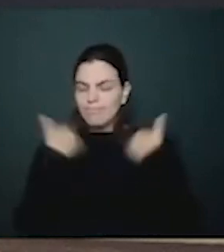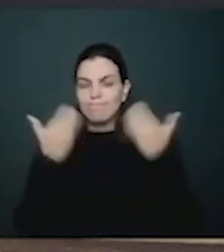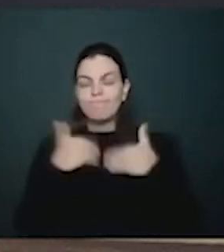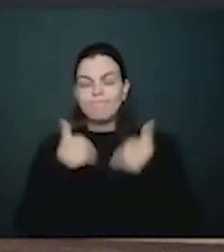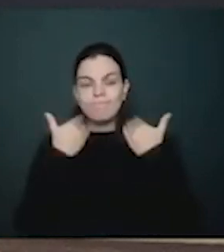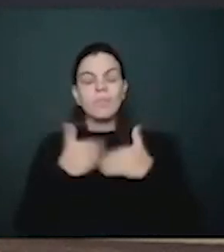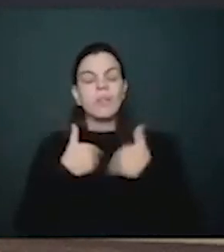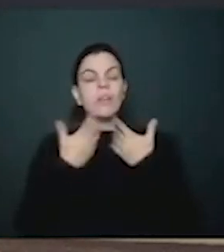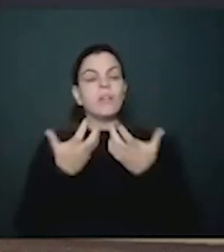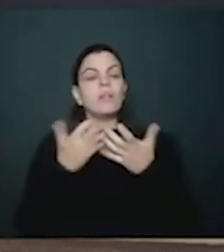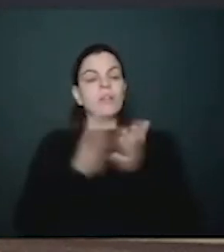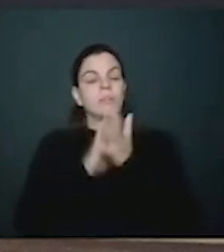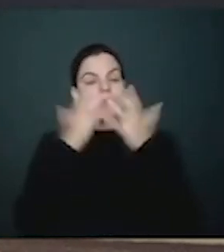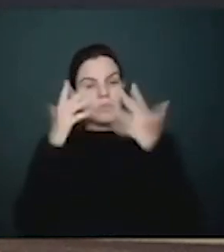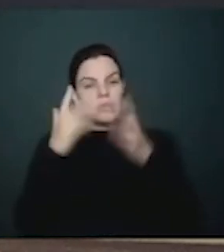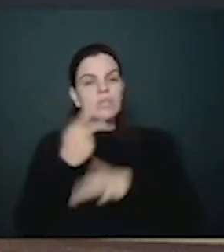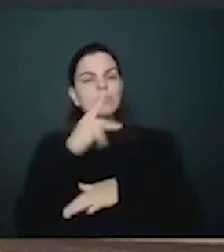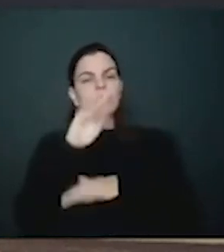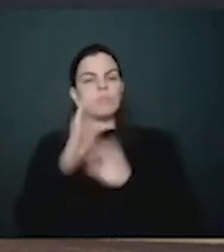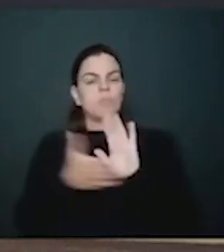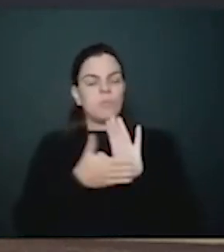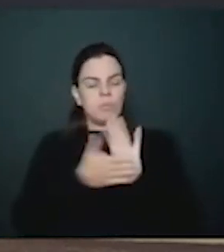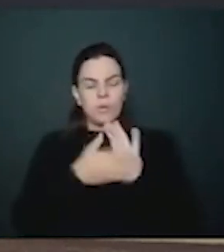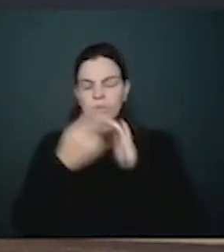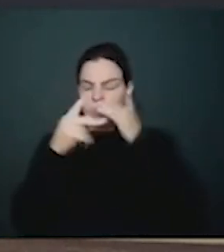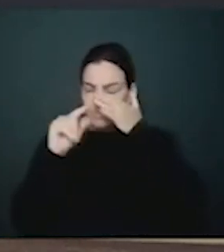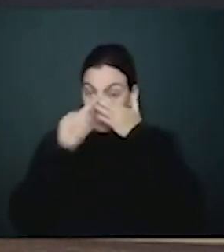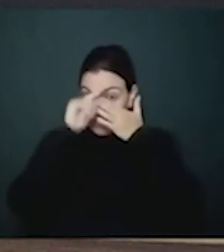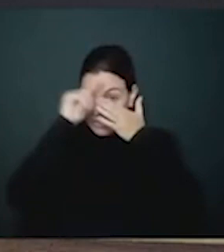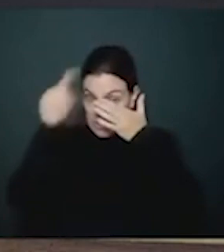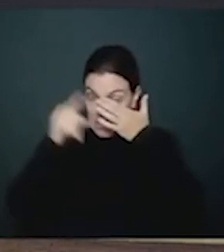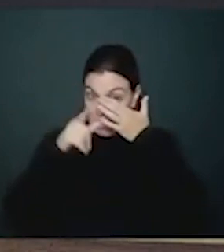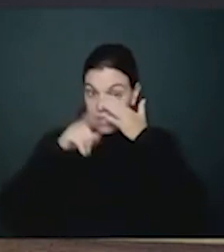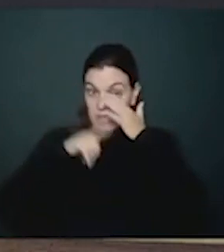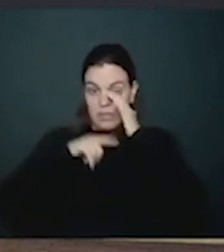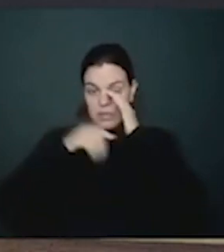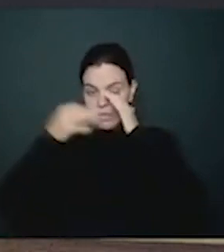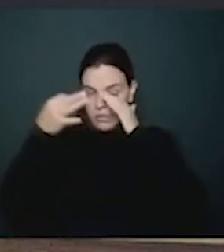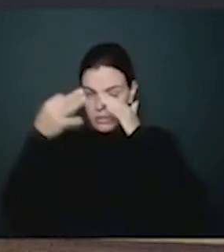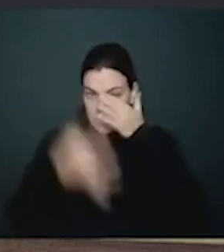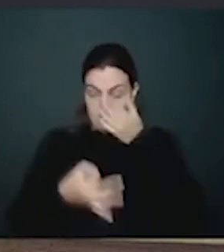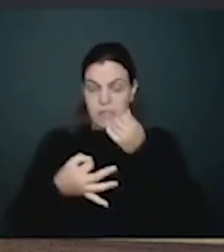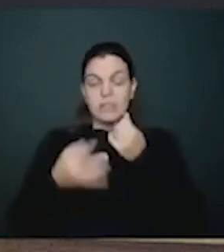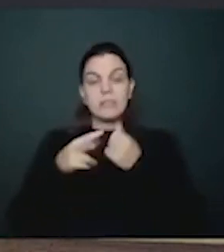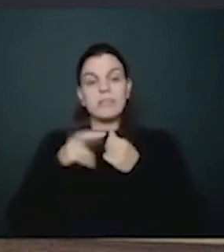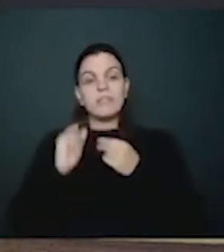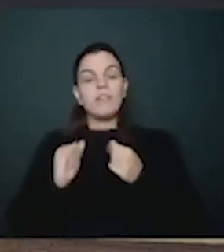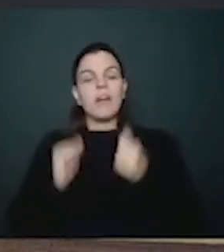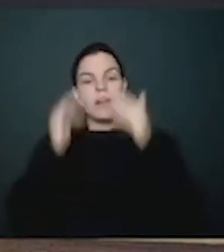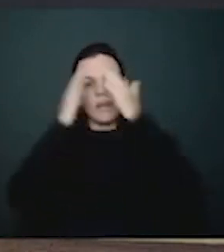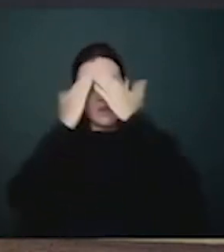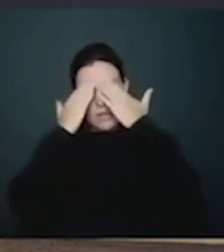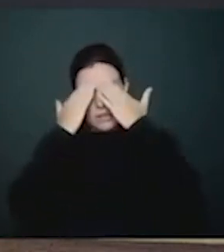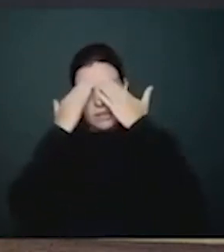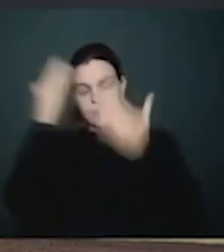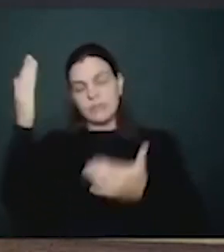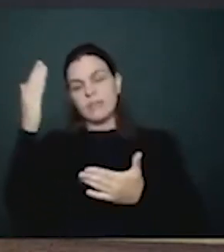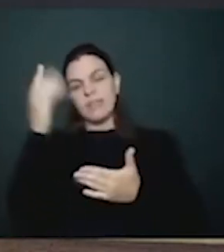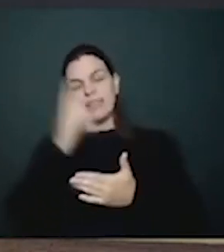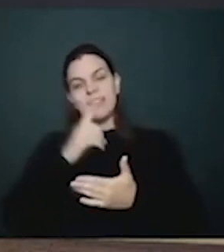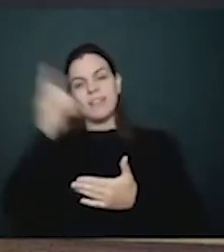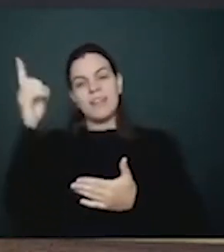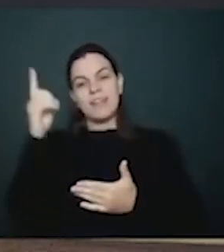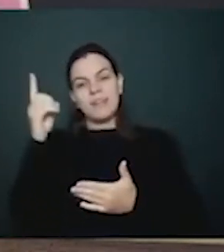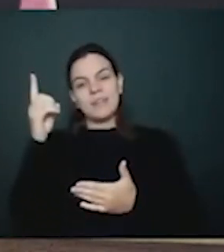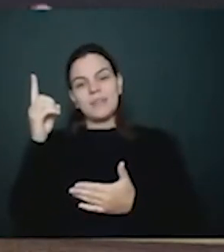essa iniciativa e, com certeza, vão estar juntos louvando a Deus por aquela igreja que tanto fez por